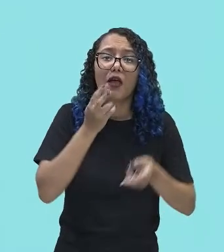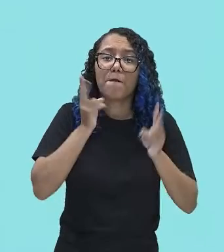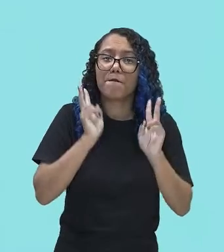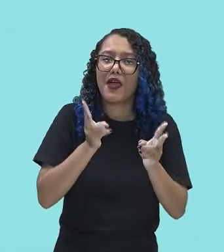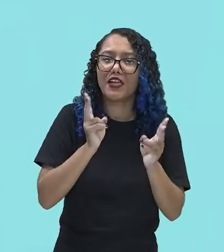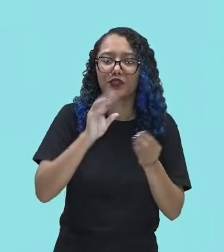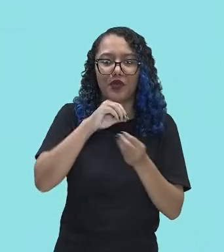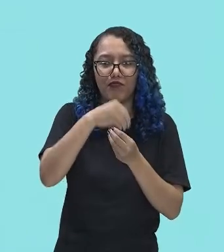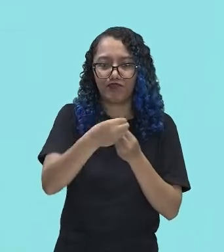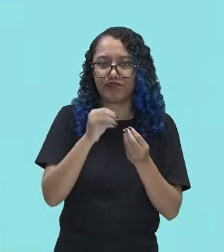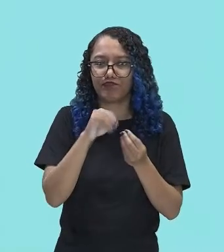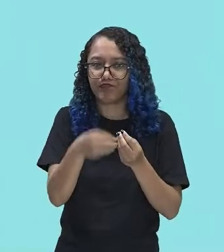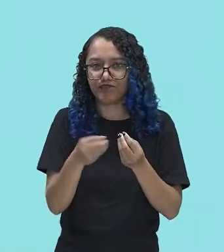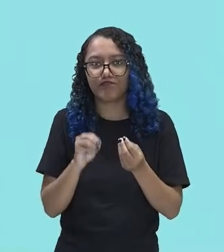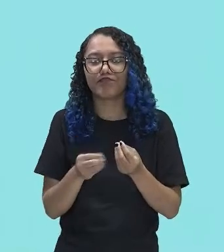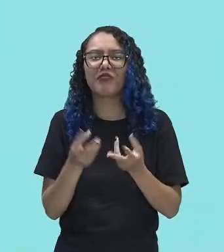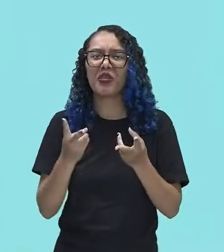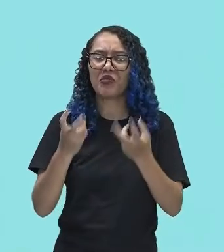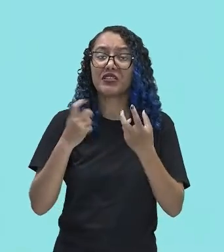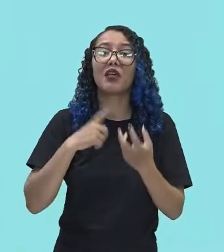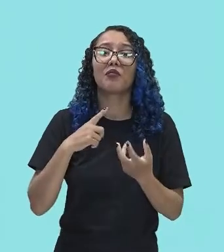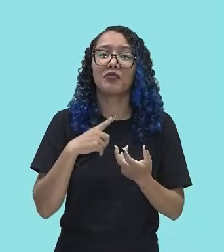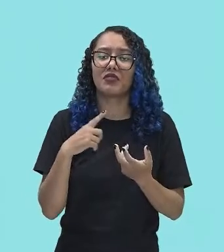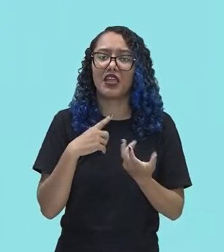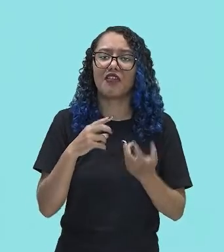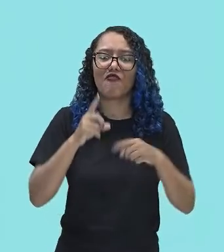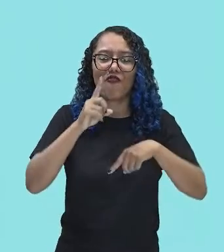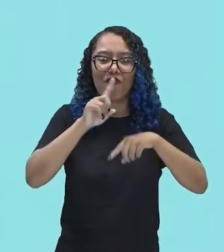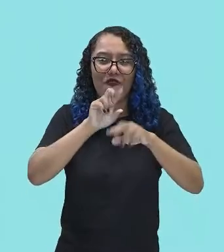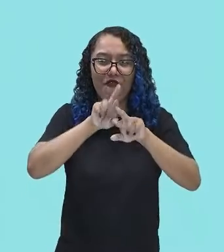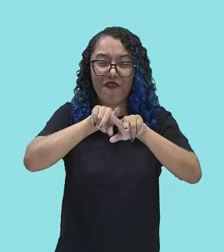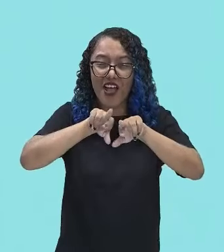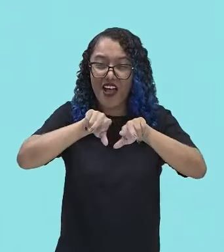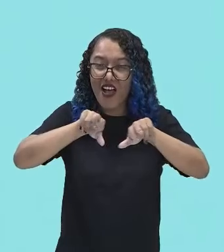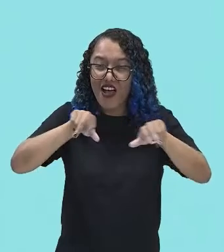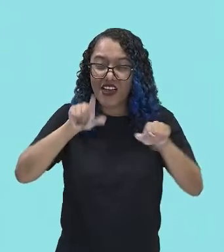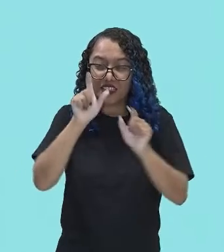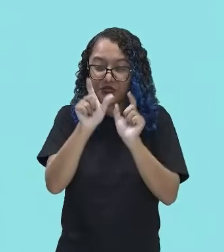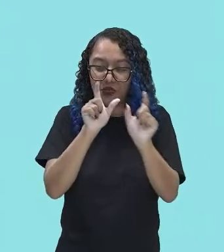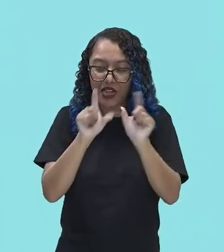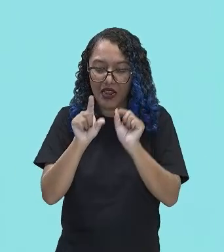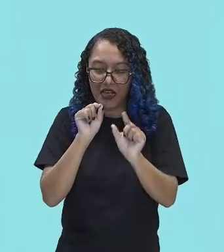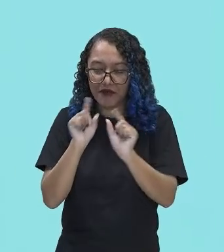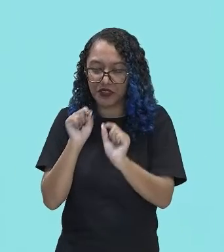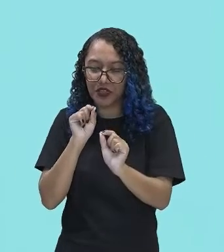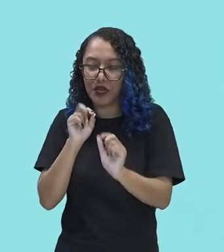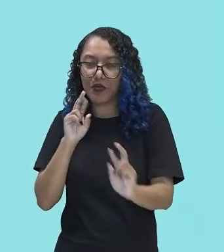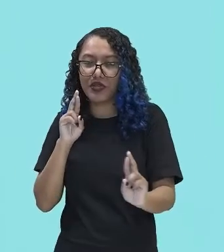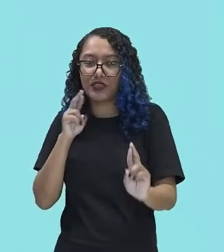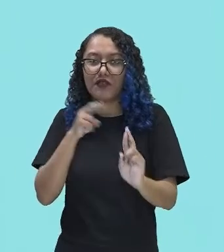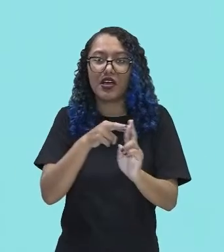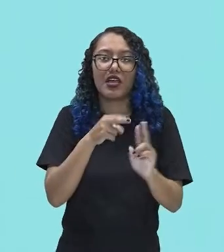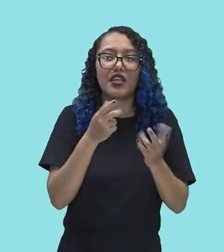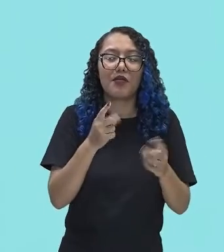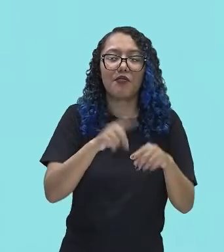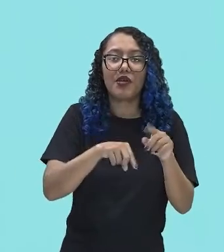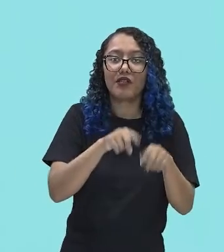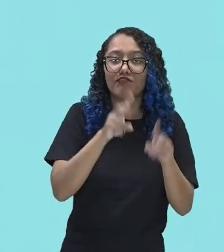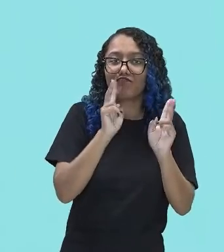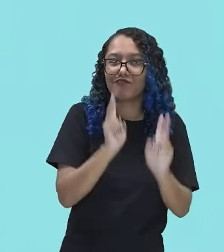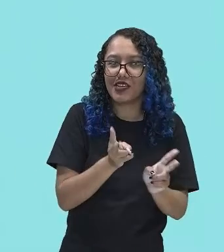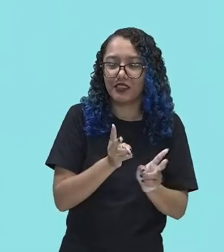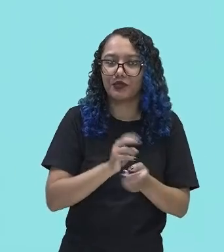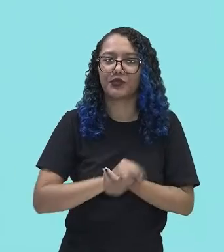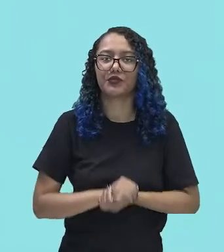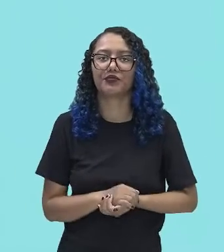uma variedade, certo, de palavras, seleção de palavras para nomear certos objetos. E preste atenção que todo